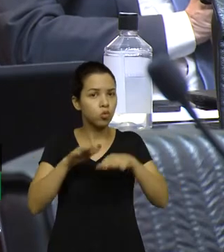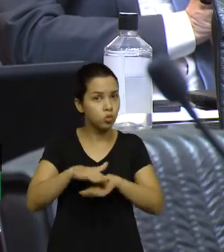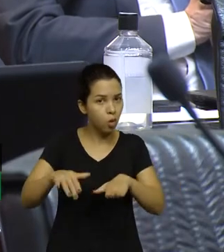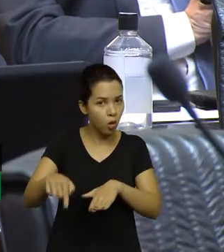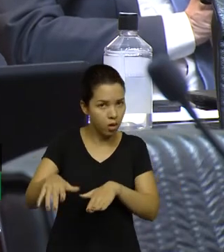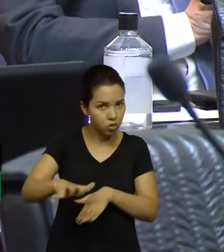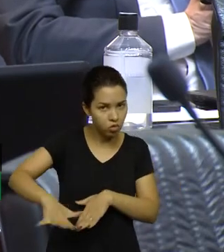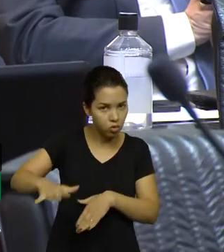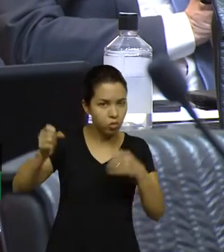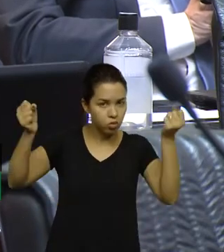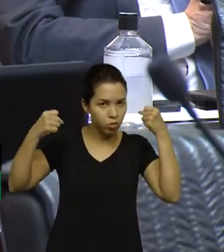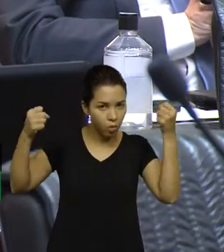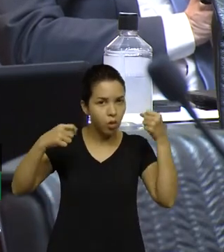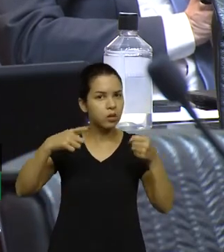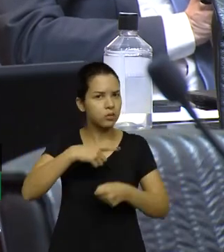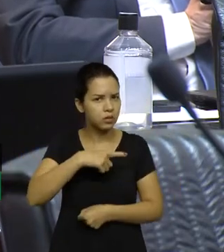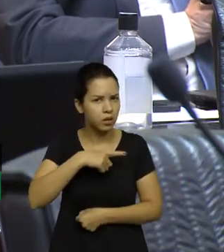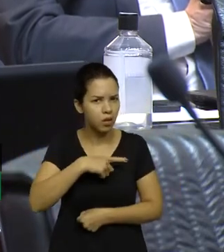Só na região de Chapecó, nós temos